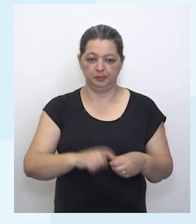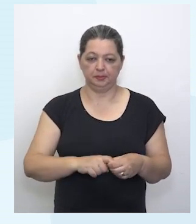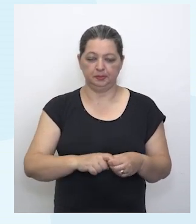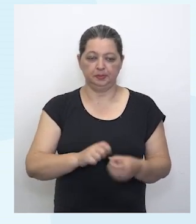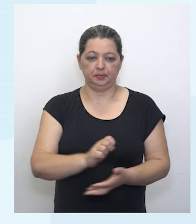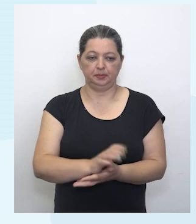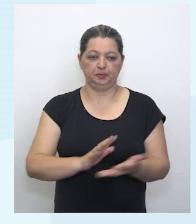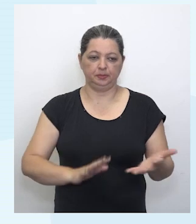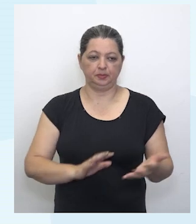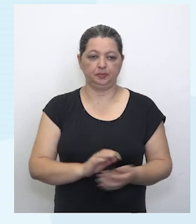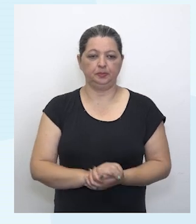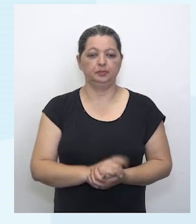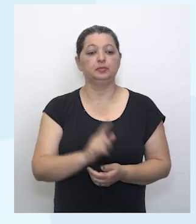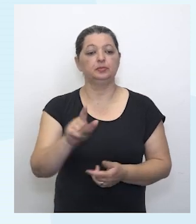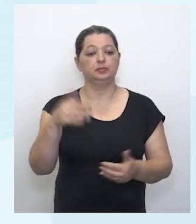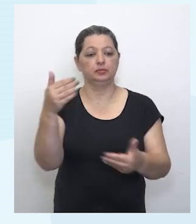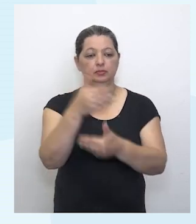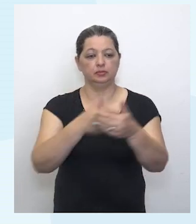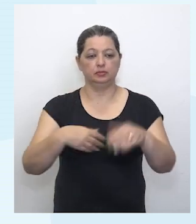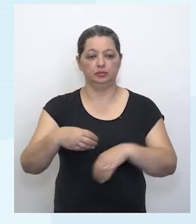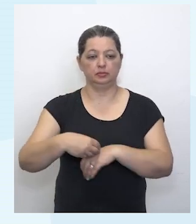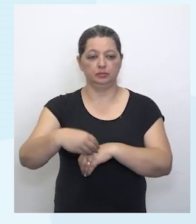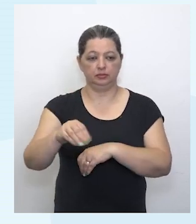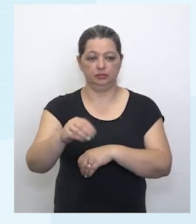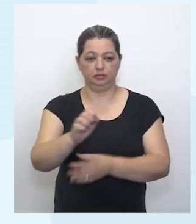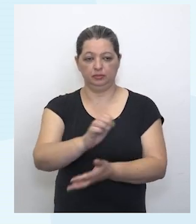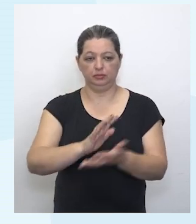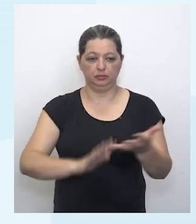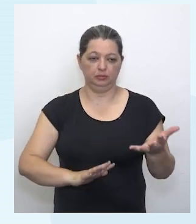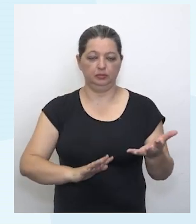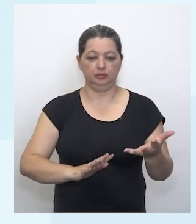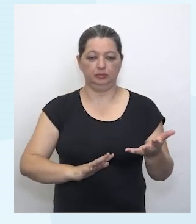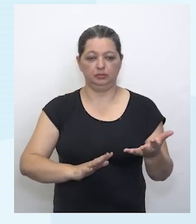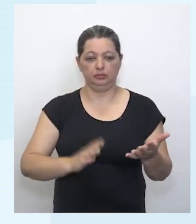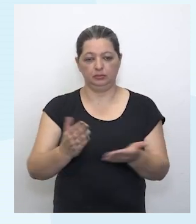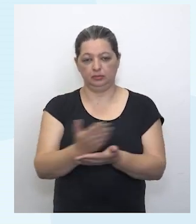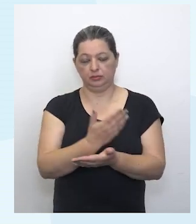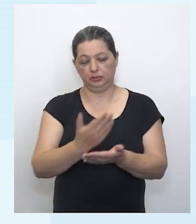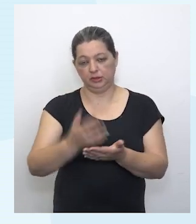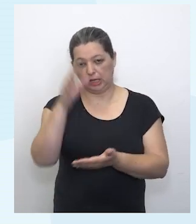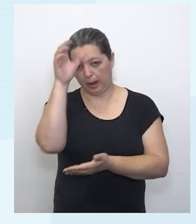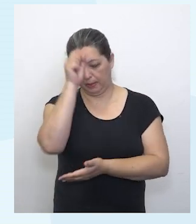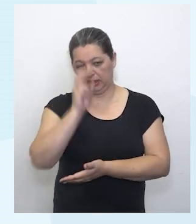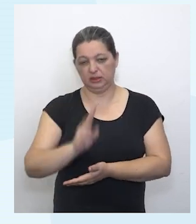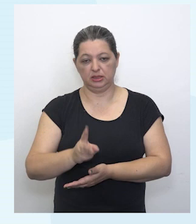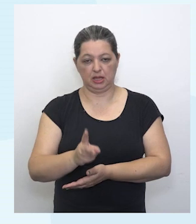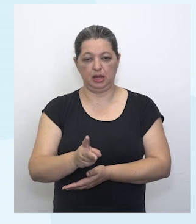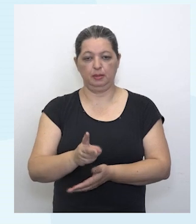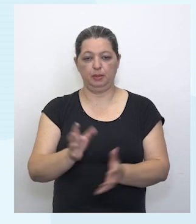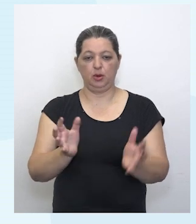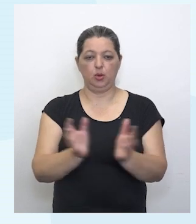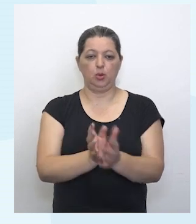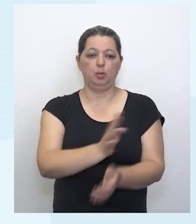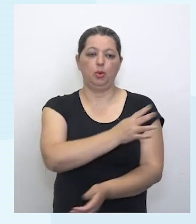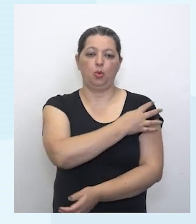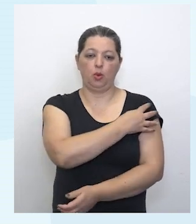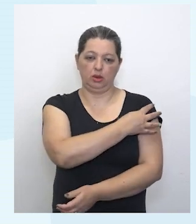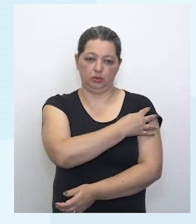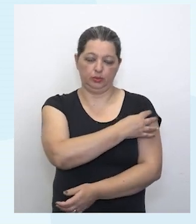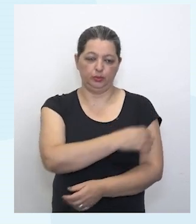slide, nós trouxemos também uma sugestão de atividade do Aprender Sempre, também do 4º ano. Nessa atividade,